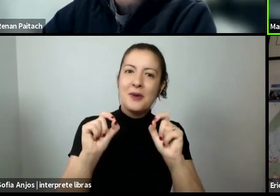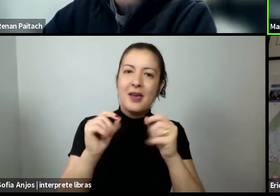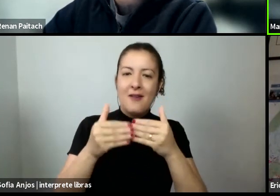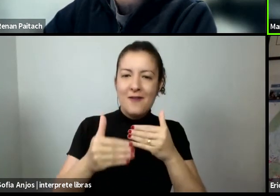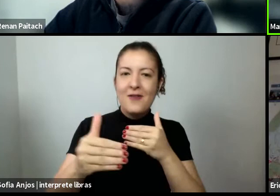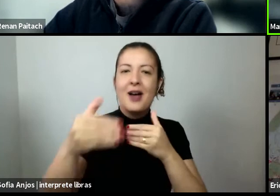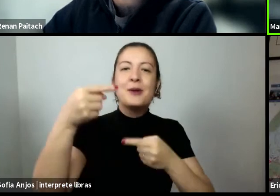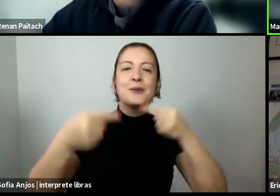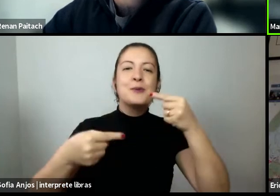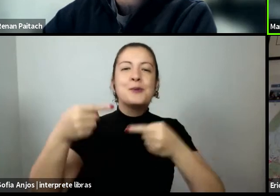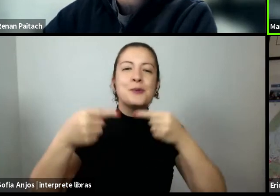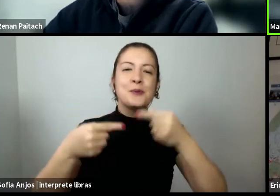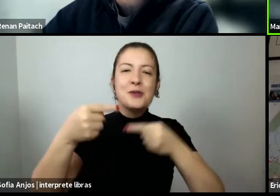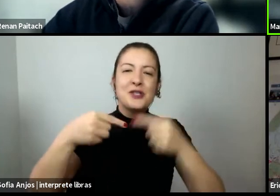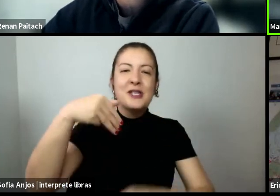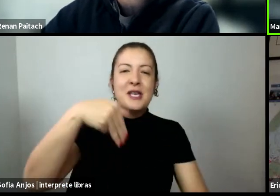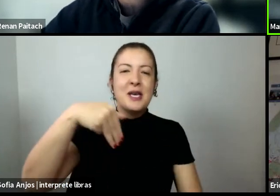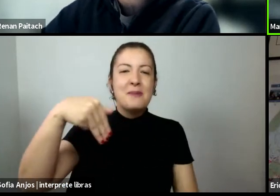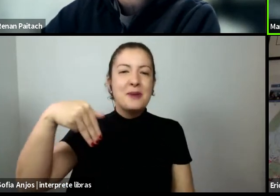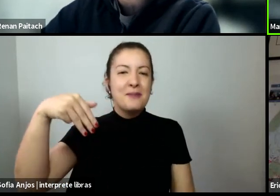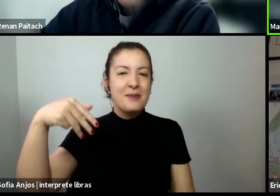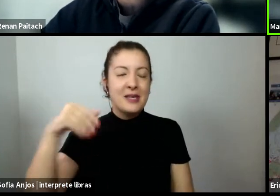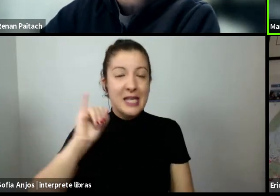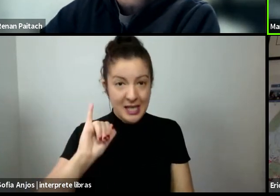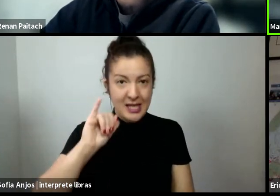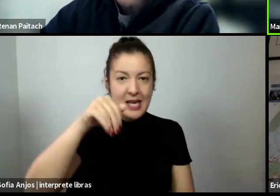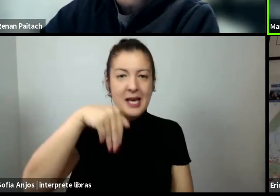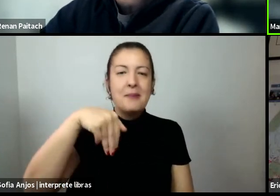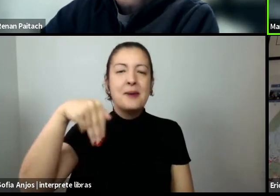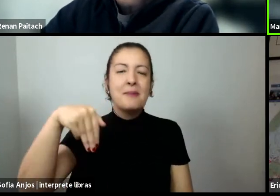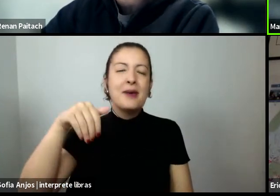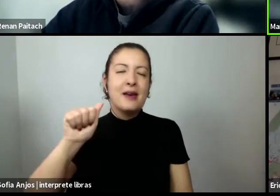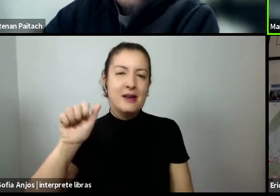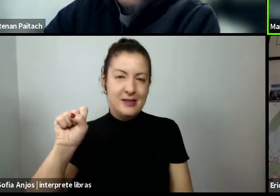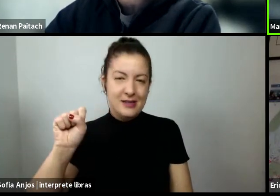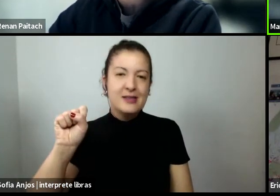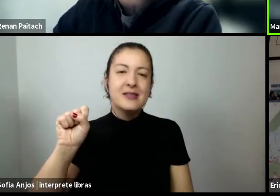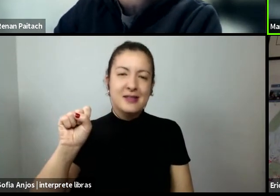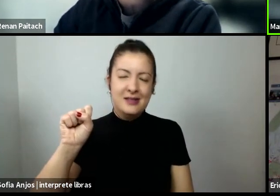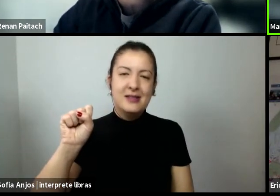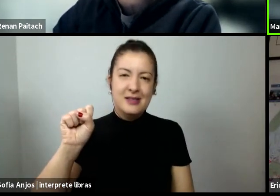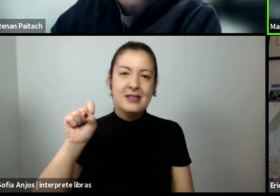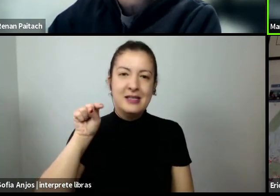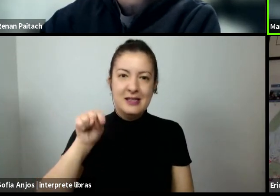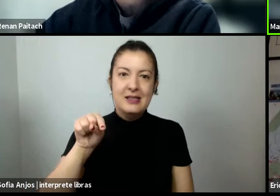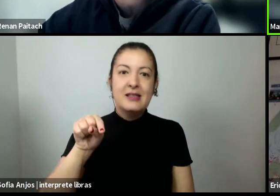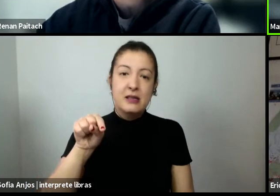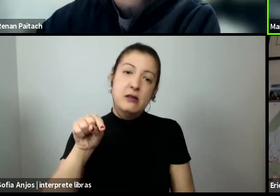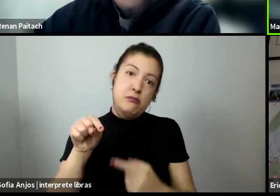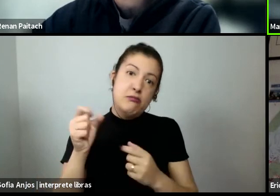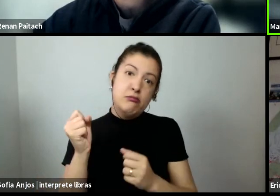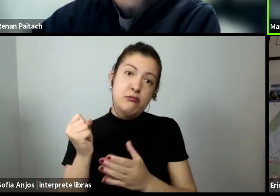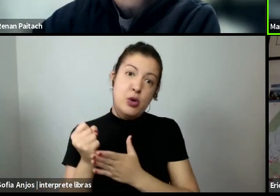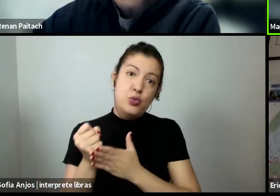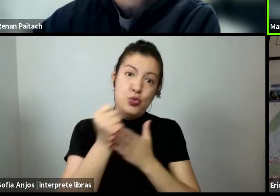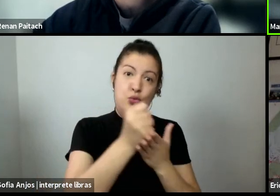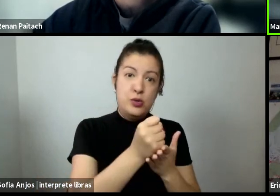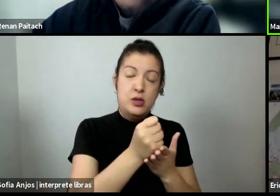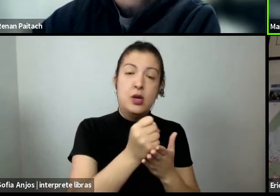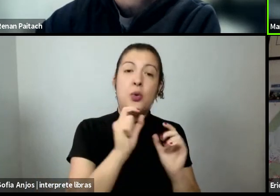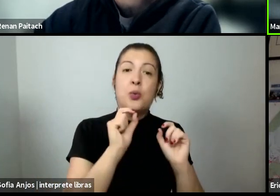ampla das IMMAs, que com certeza poderão contribuir em nível de políticas